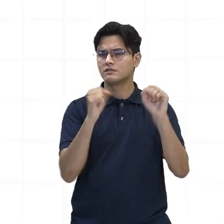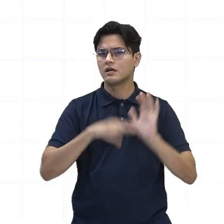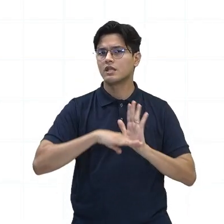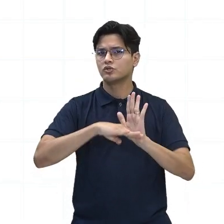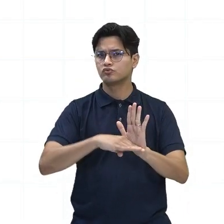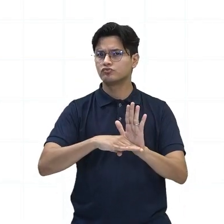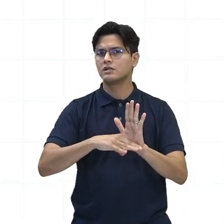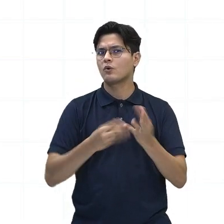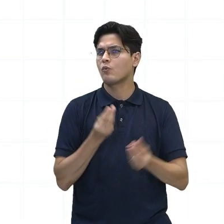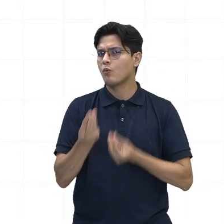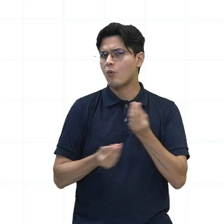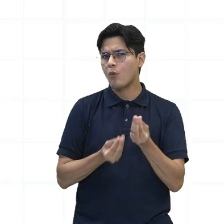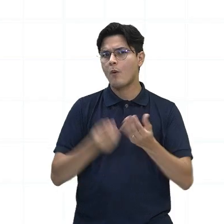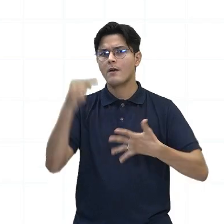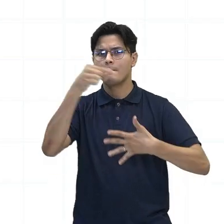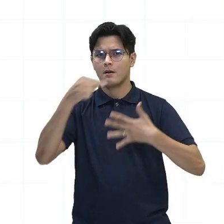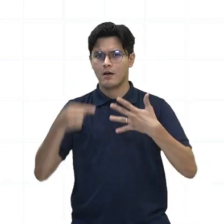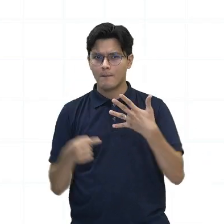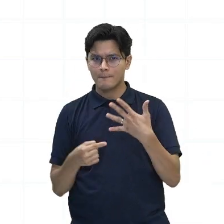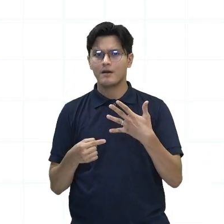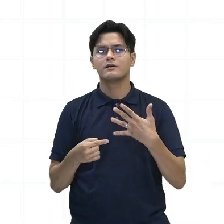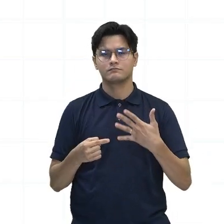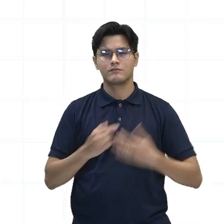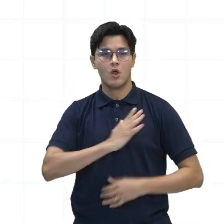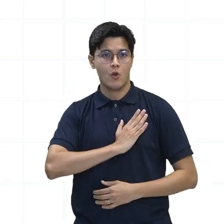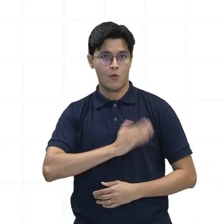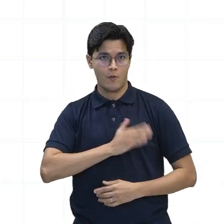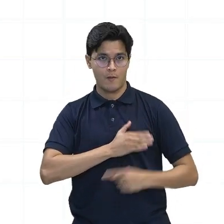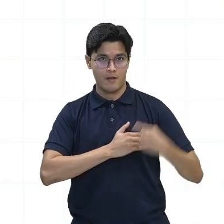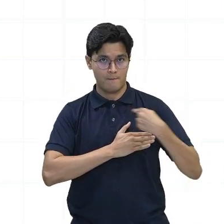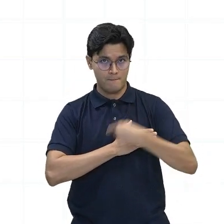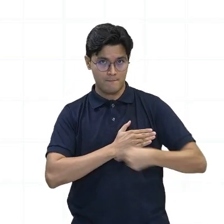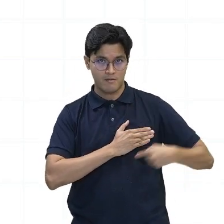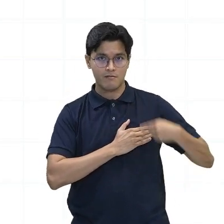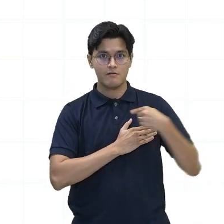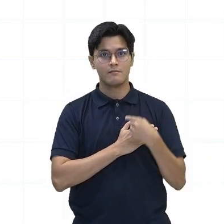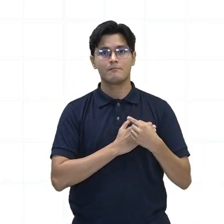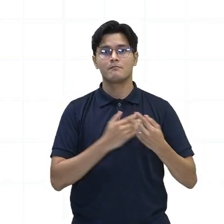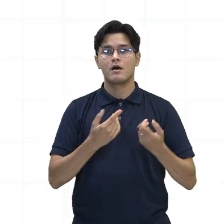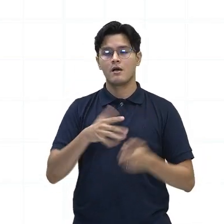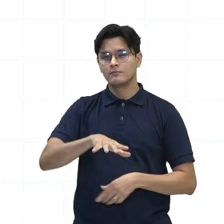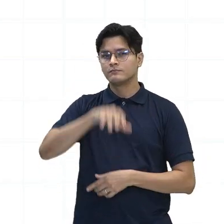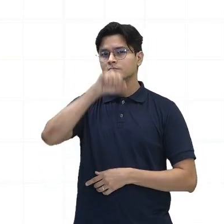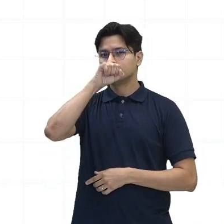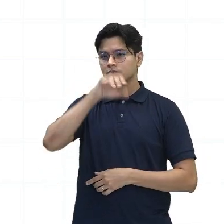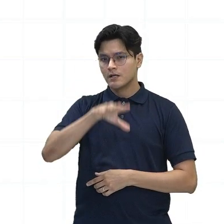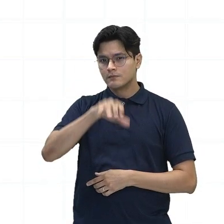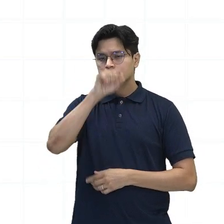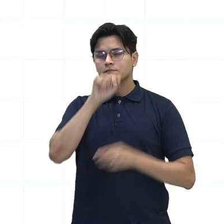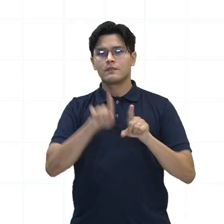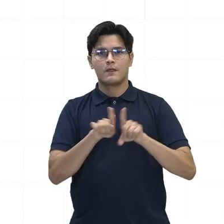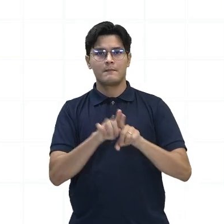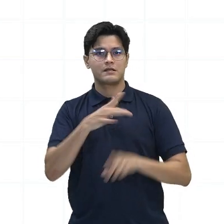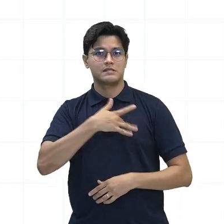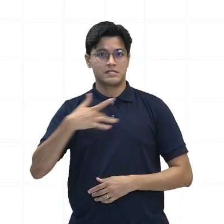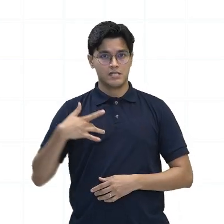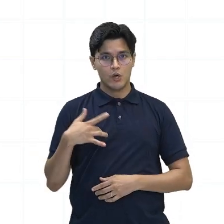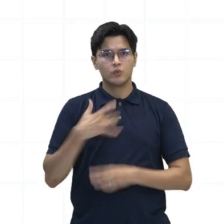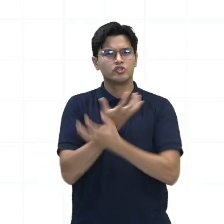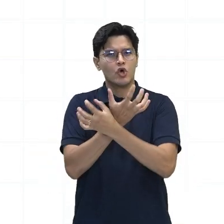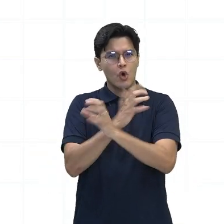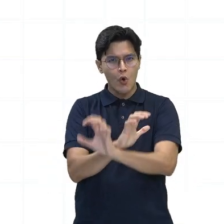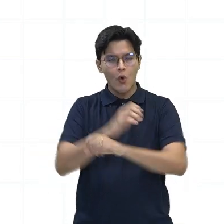Aptidão cardiorrespiratória e muscular, saúde cardiometabólica, saúde óssea, saúde de cognição,